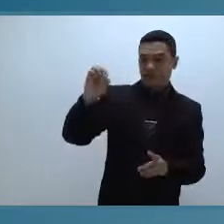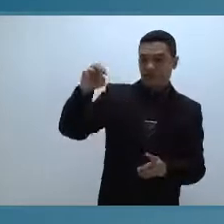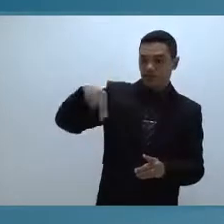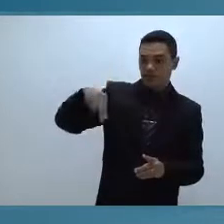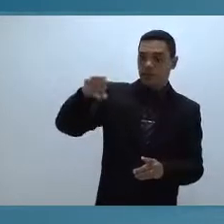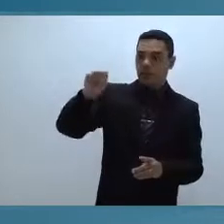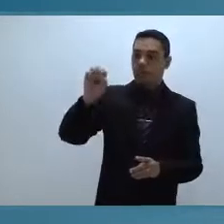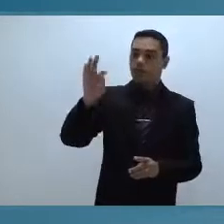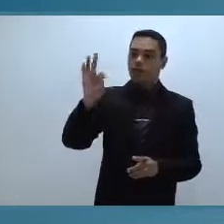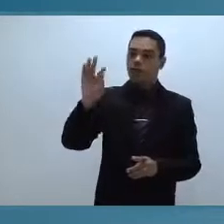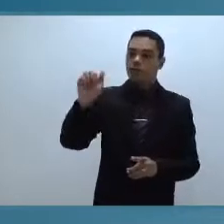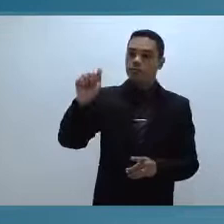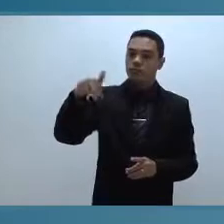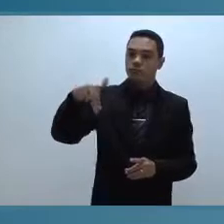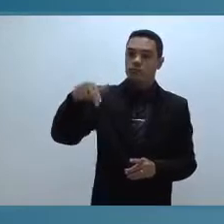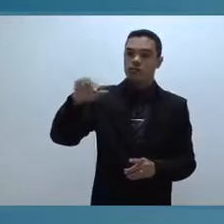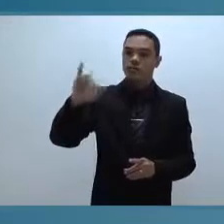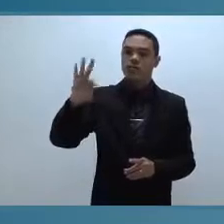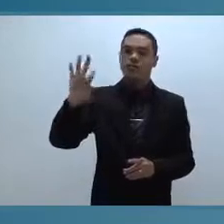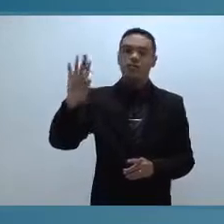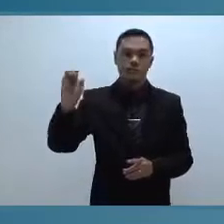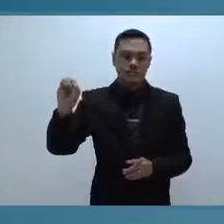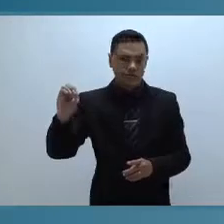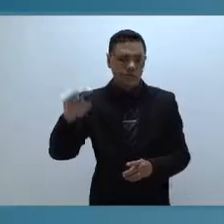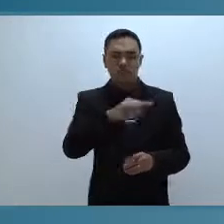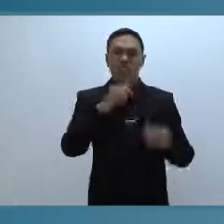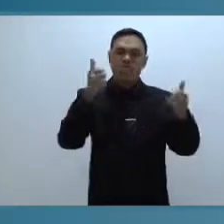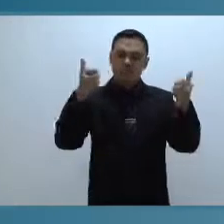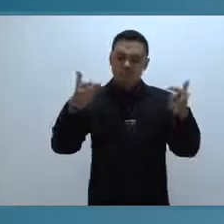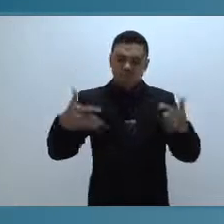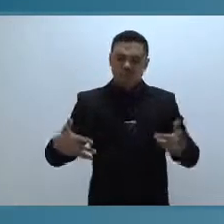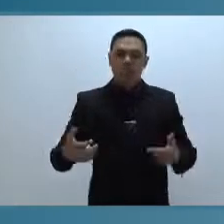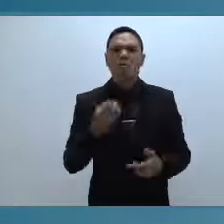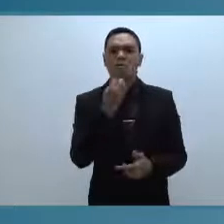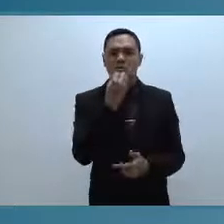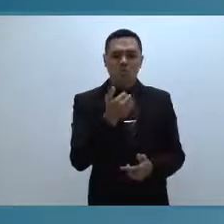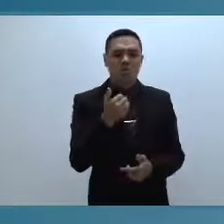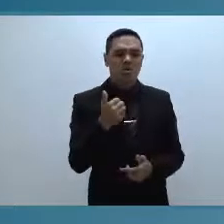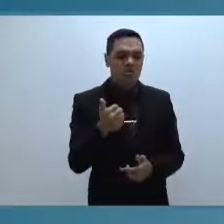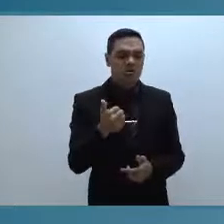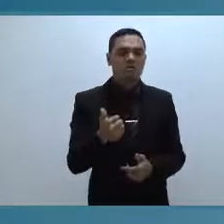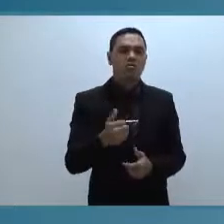foram pertinentes, mas aí eu volto agora, eu já